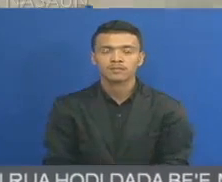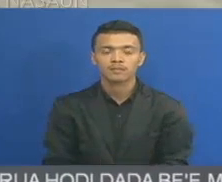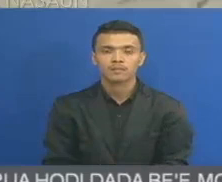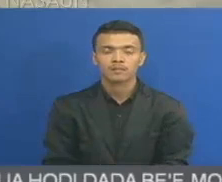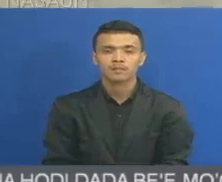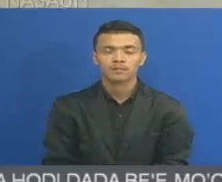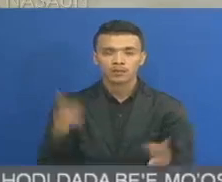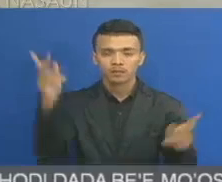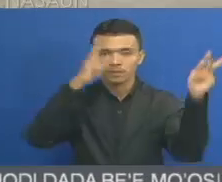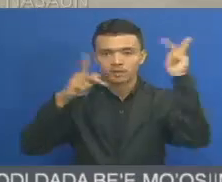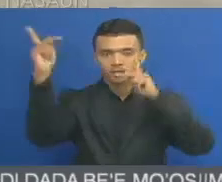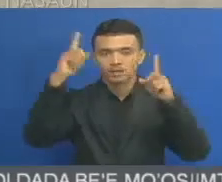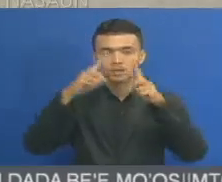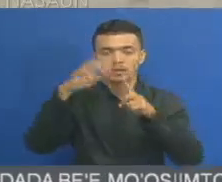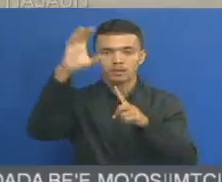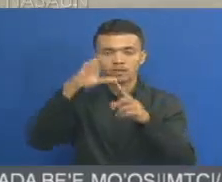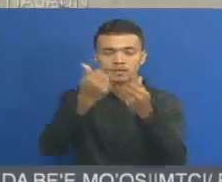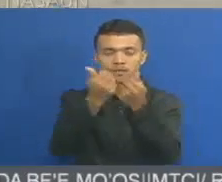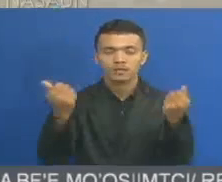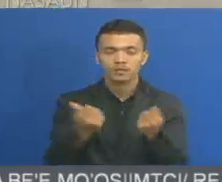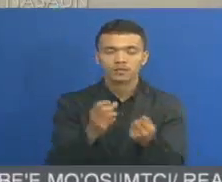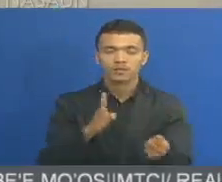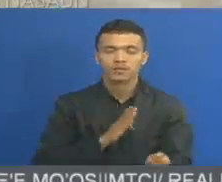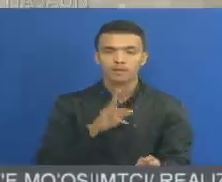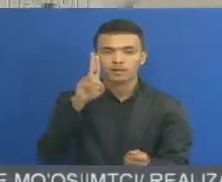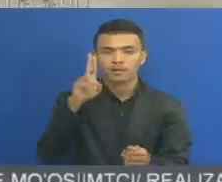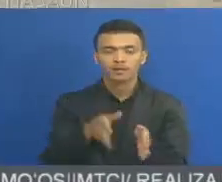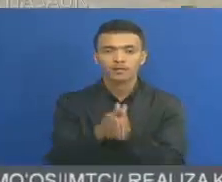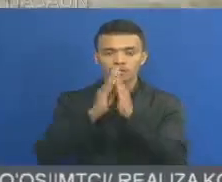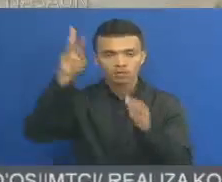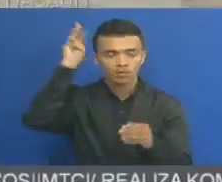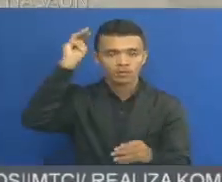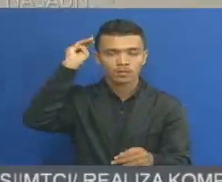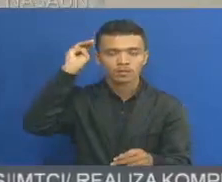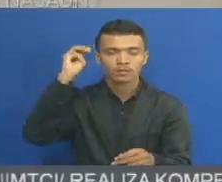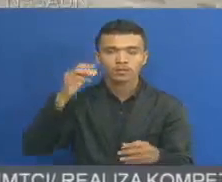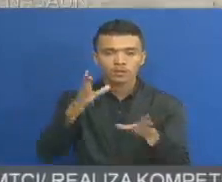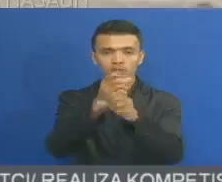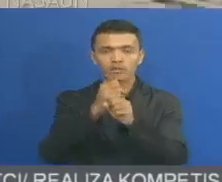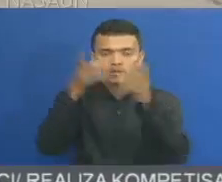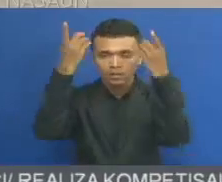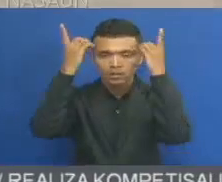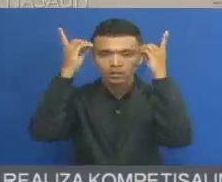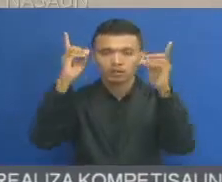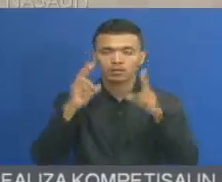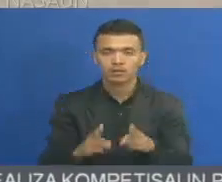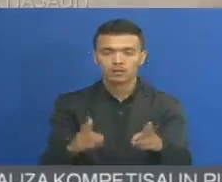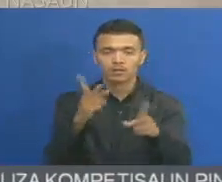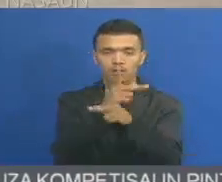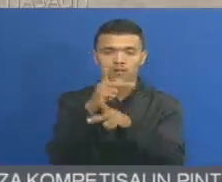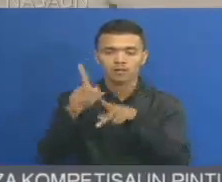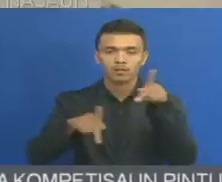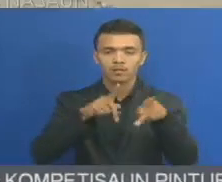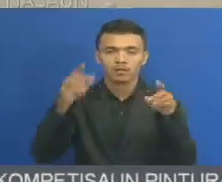Condição nessa preocupação ba sefisuku Betanu Felipe de Arozo, no russo ministério relevante, ato fote medidas imediata hori salva comunidade